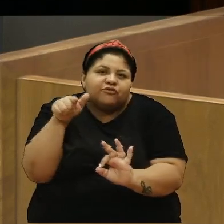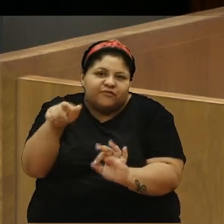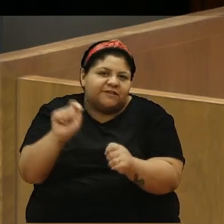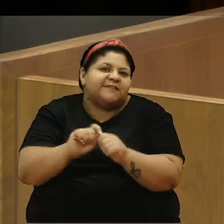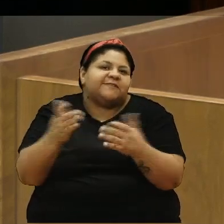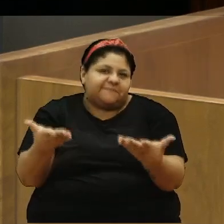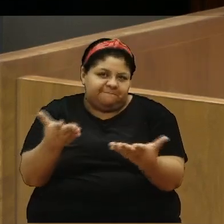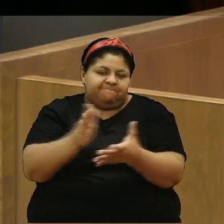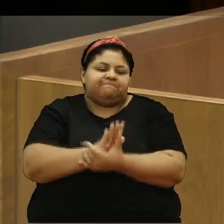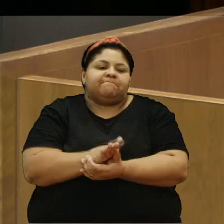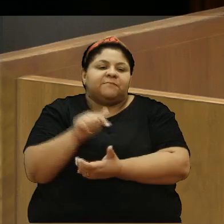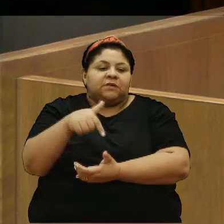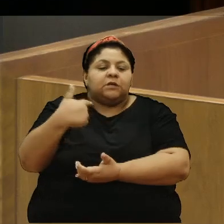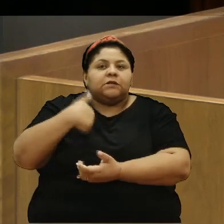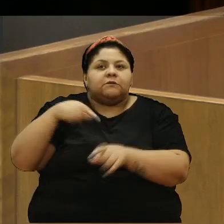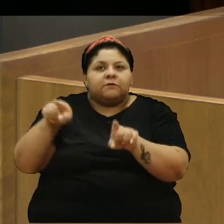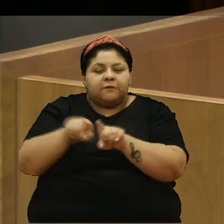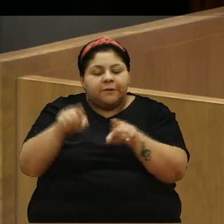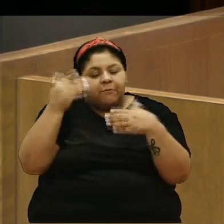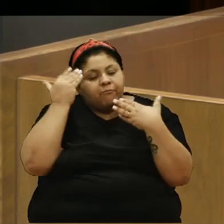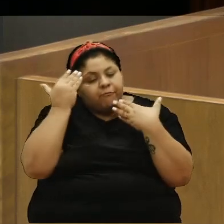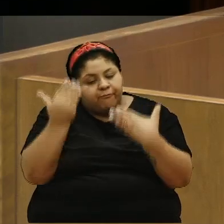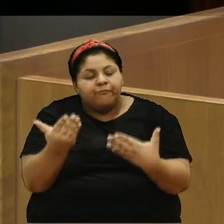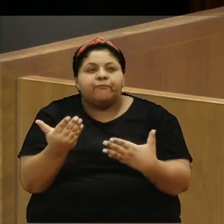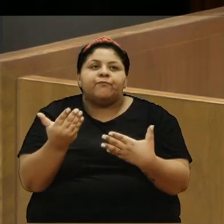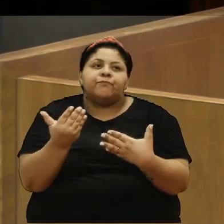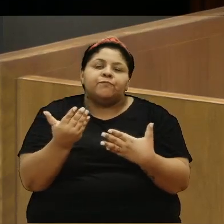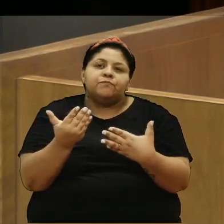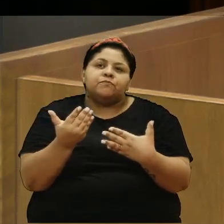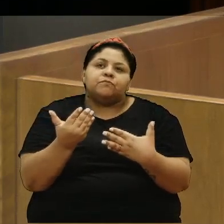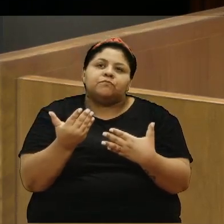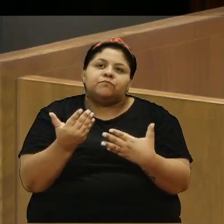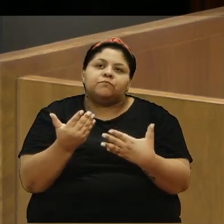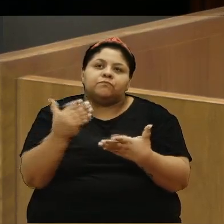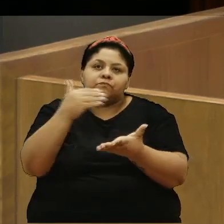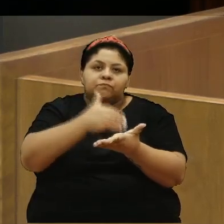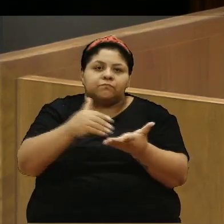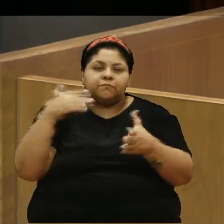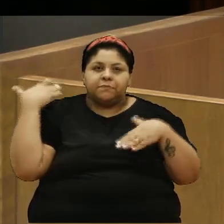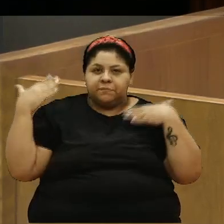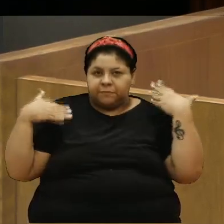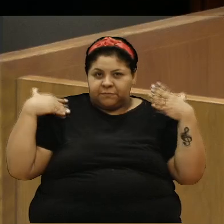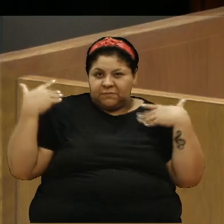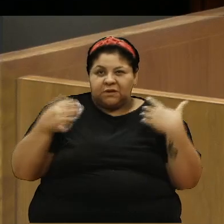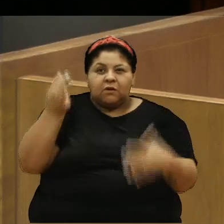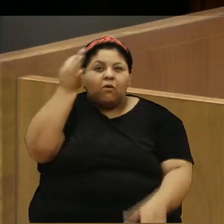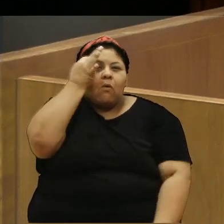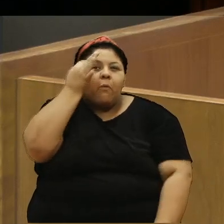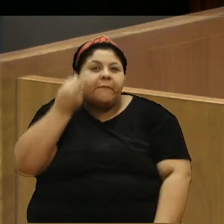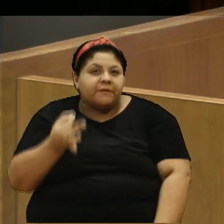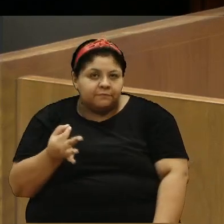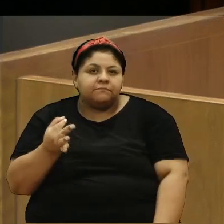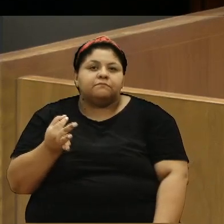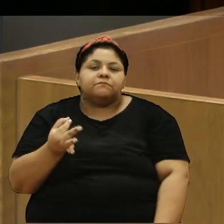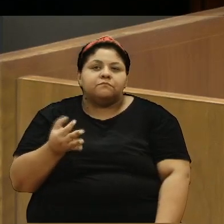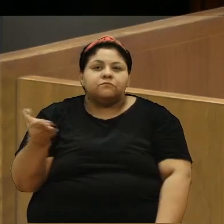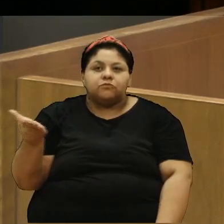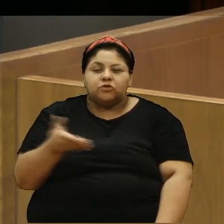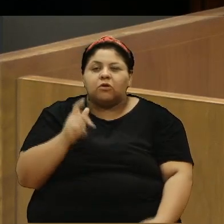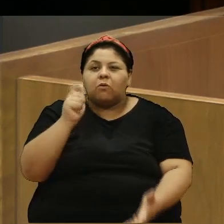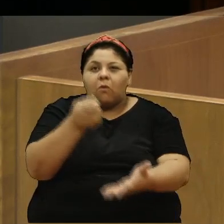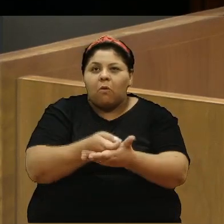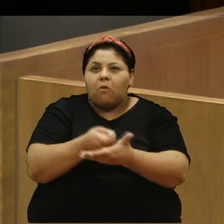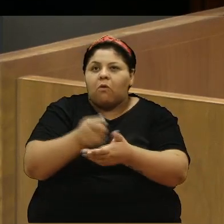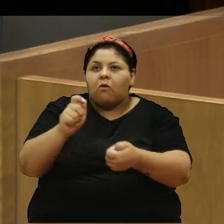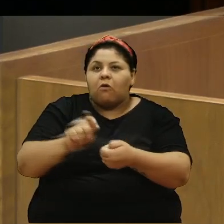fazendo. Então, eu também queria agradecer o secretário de Turismo que entendeu isso e está tentando